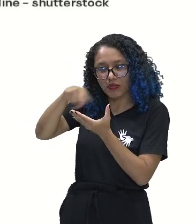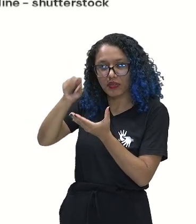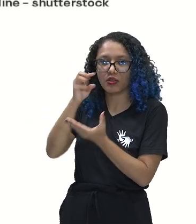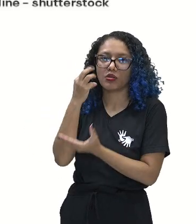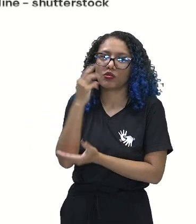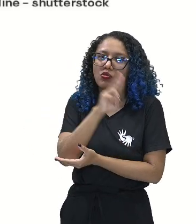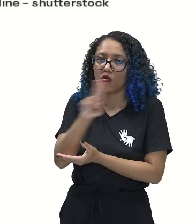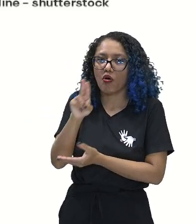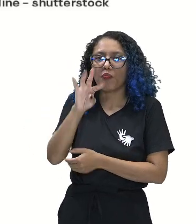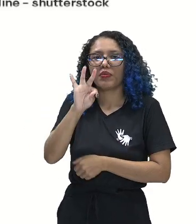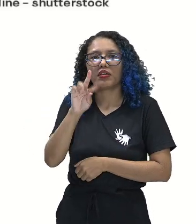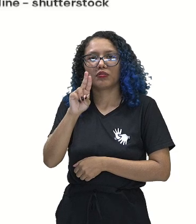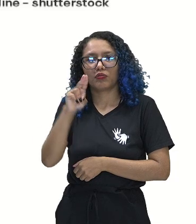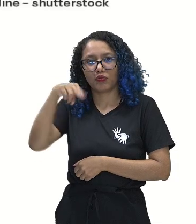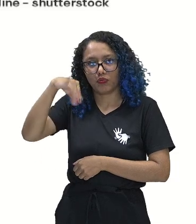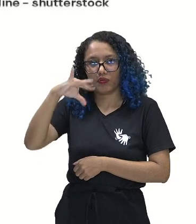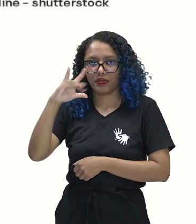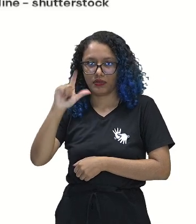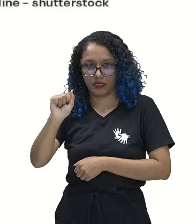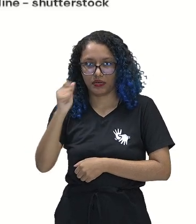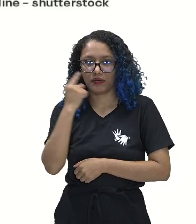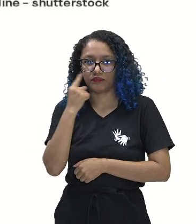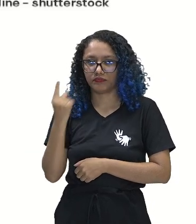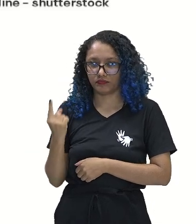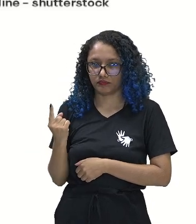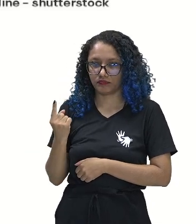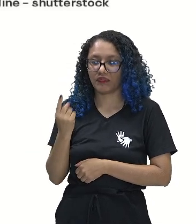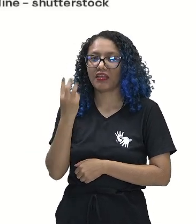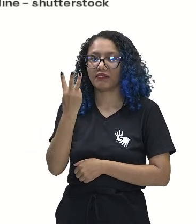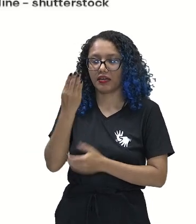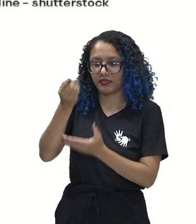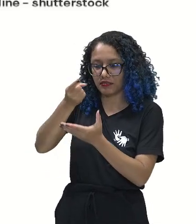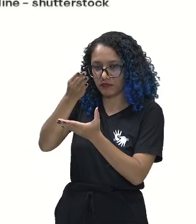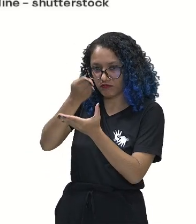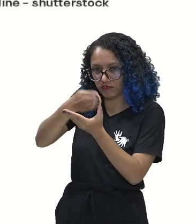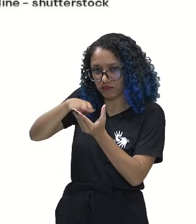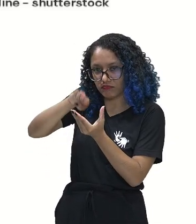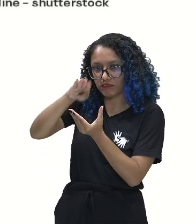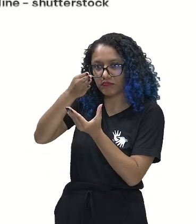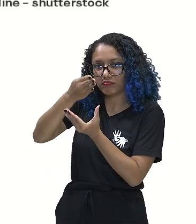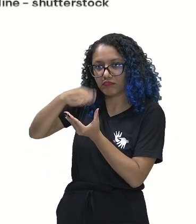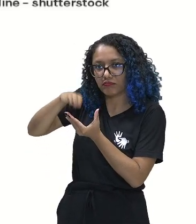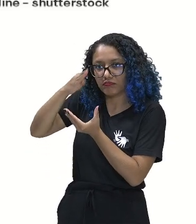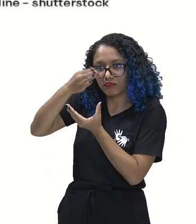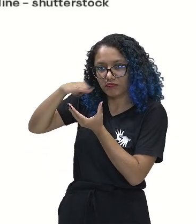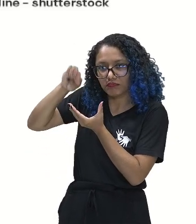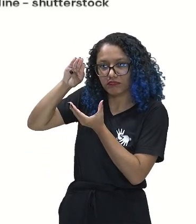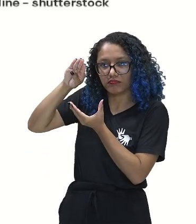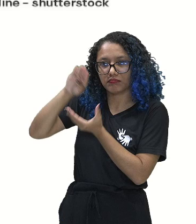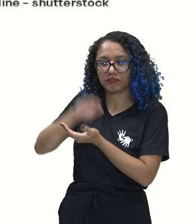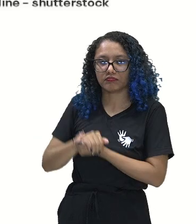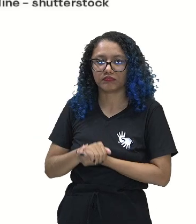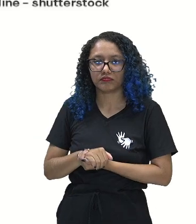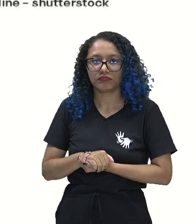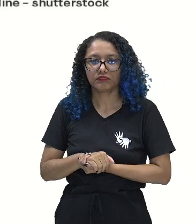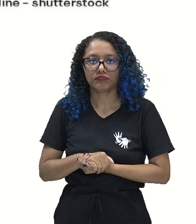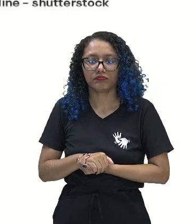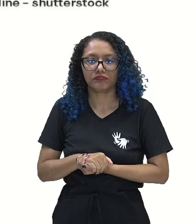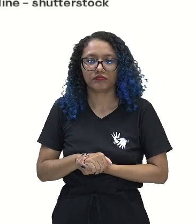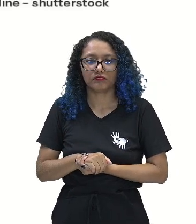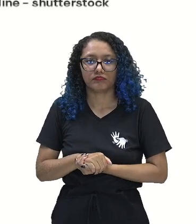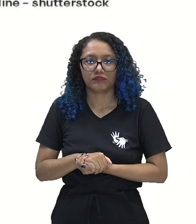ó, pela ilustração, estas 3 camadas, porque ela é